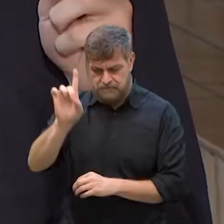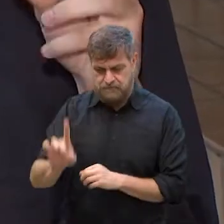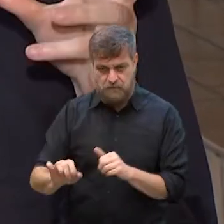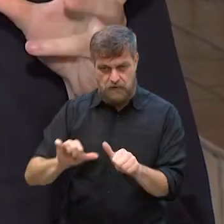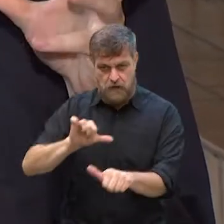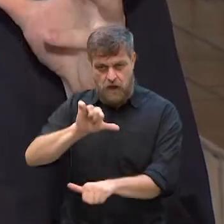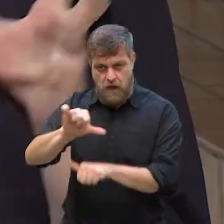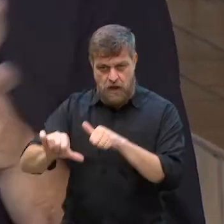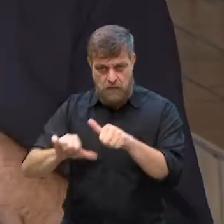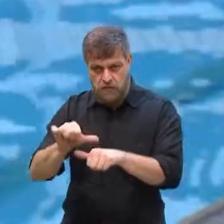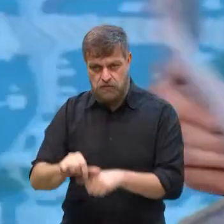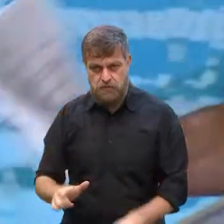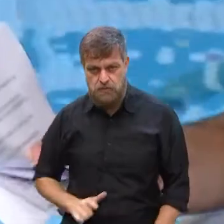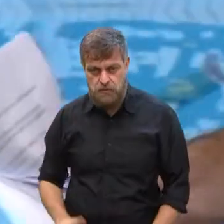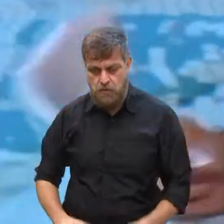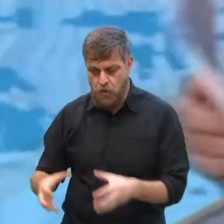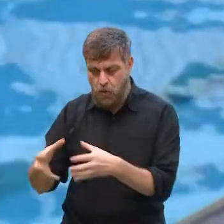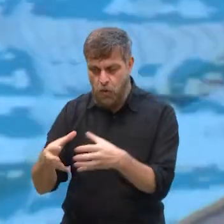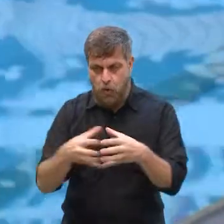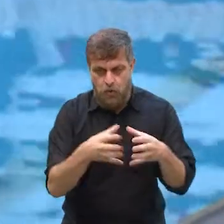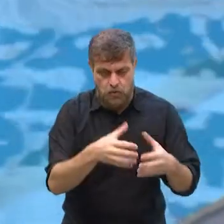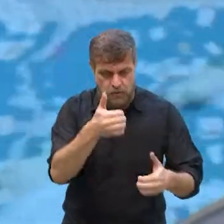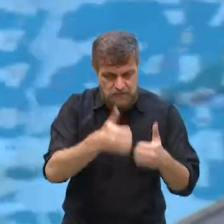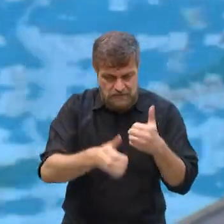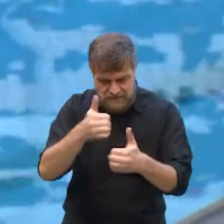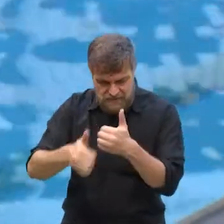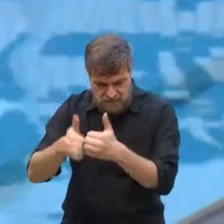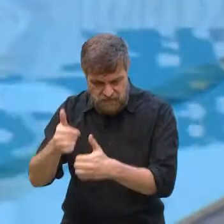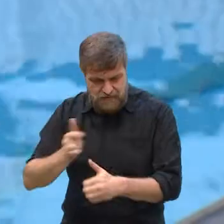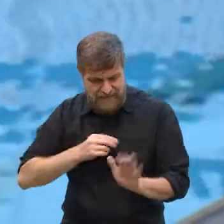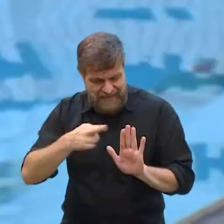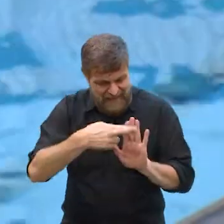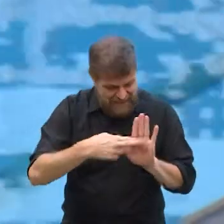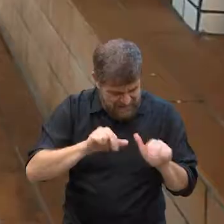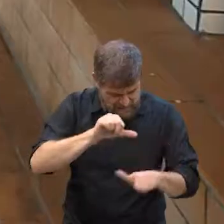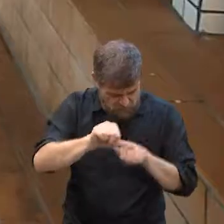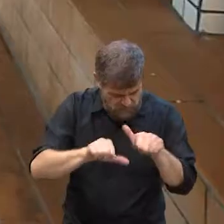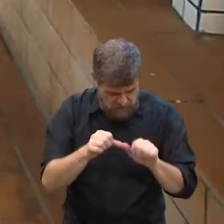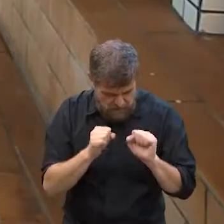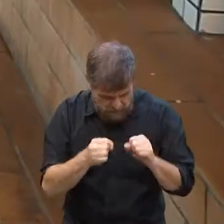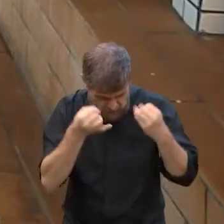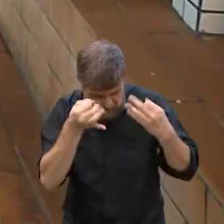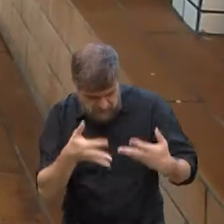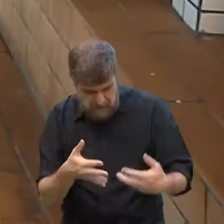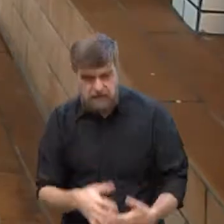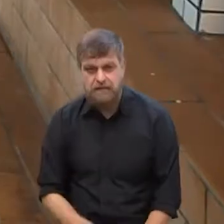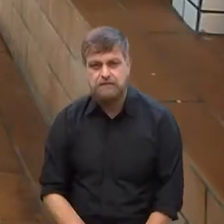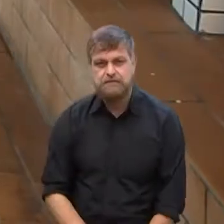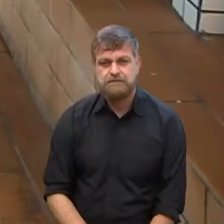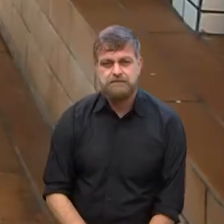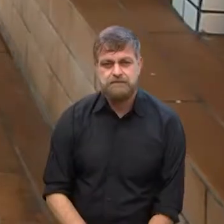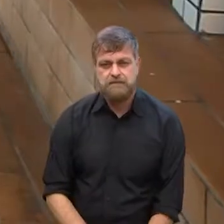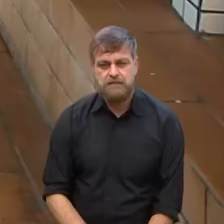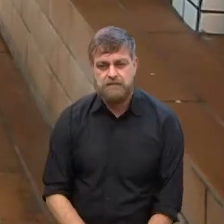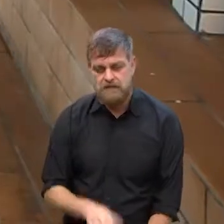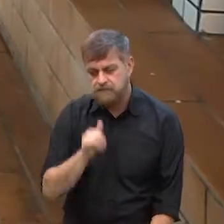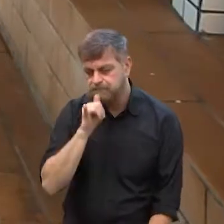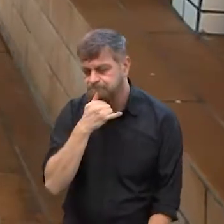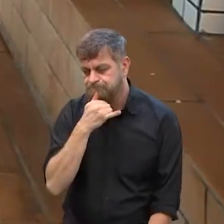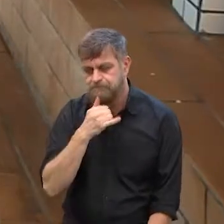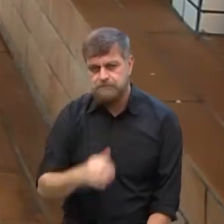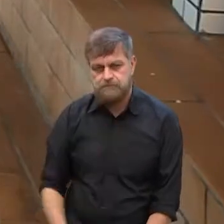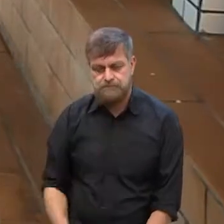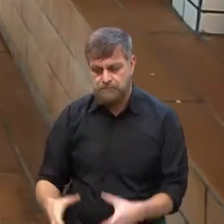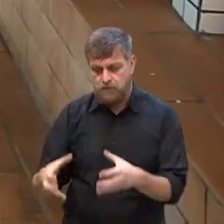classificação funcional e aí isso pode alterar recorde, faz uma mudança. O que você pode dizer sobre isso? Infelizmente o